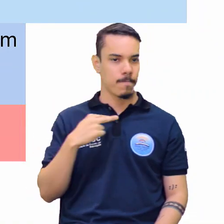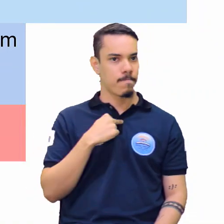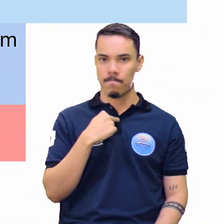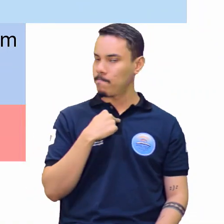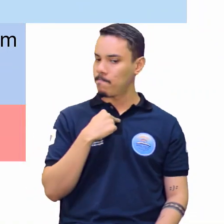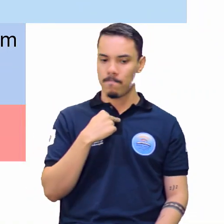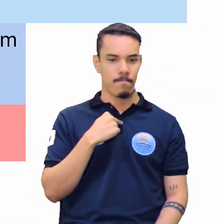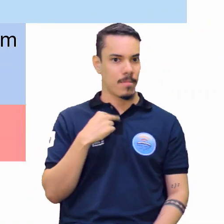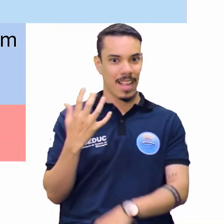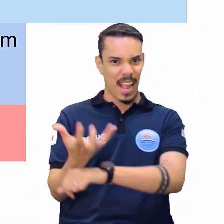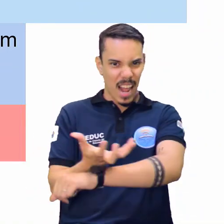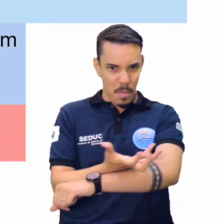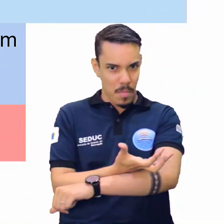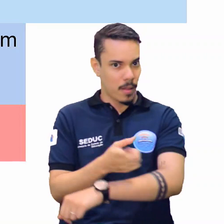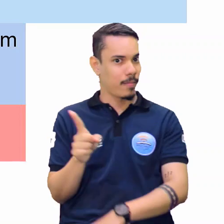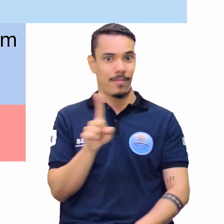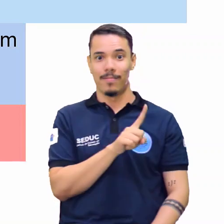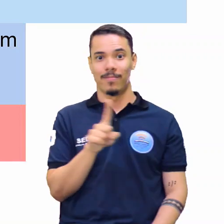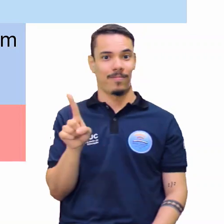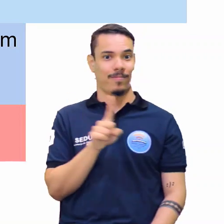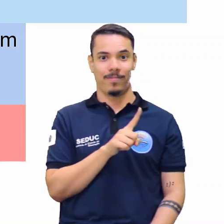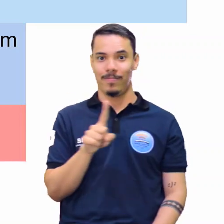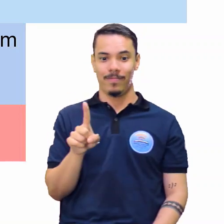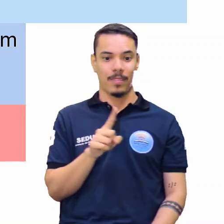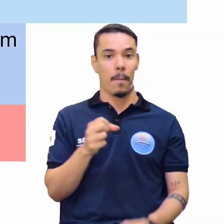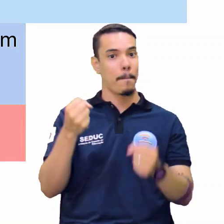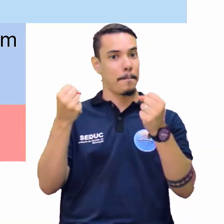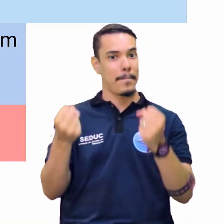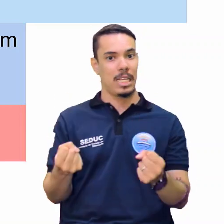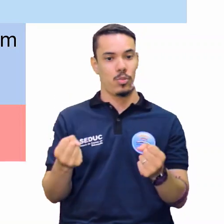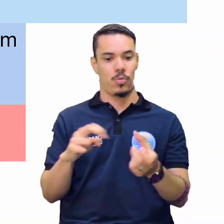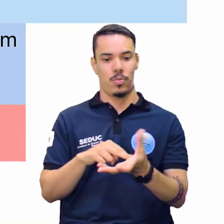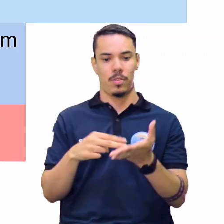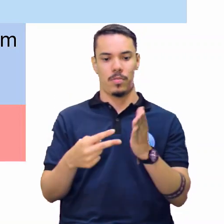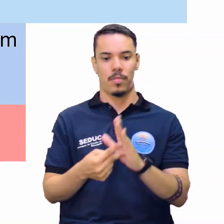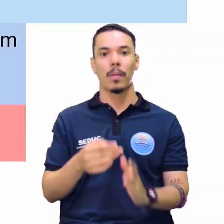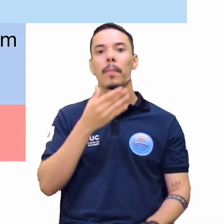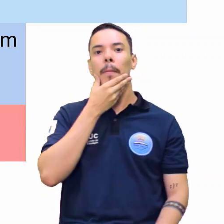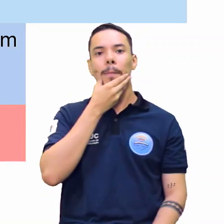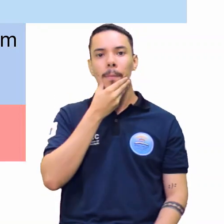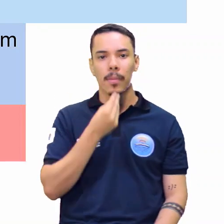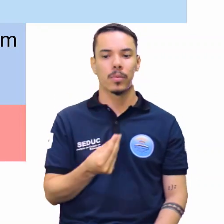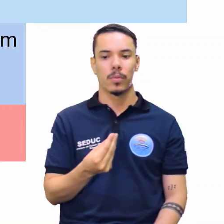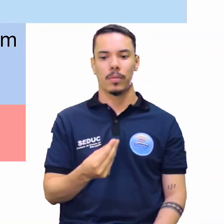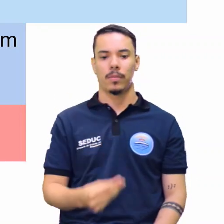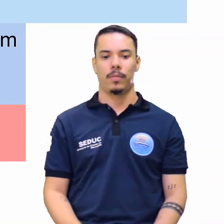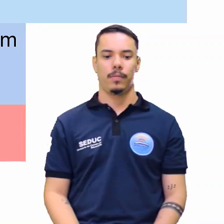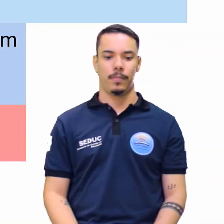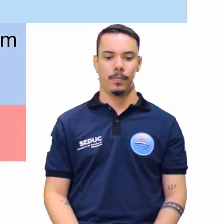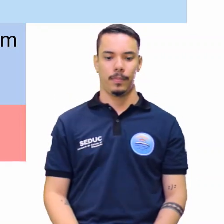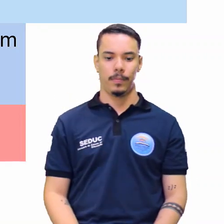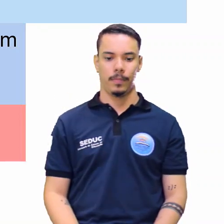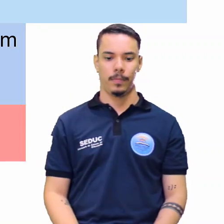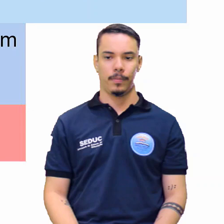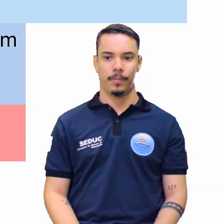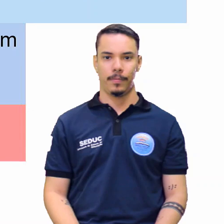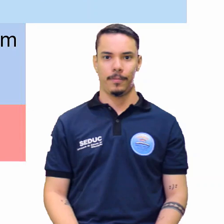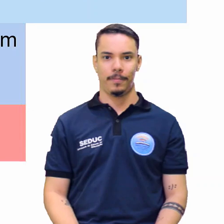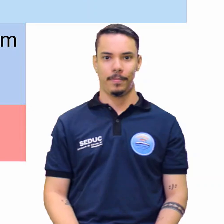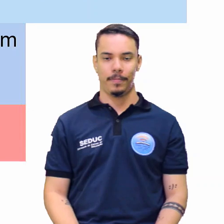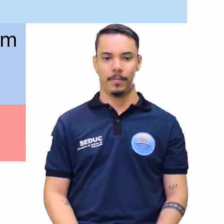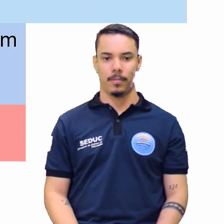só Martinho não né amadinha quando fala peso tem que falar no Mágico Lino Tá certo